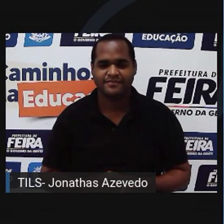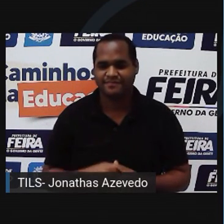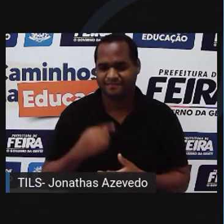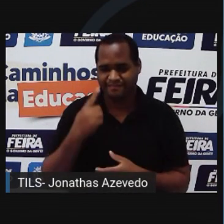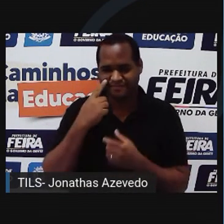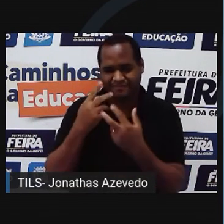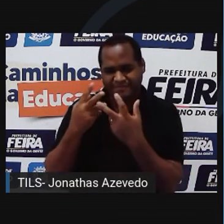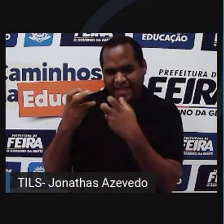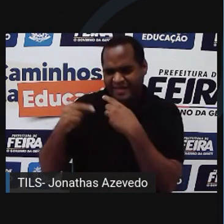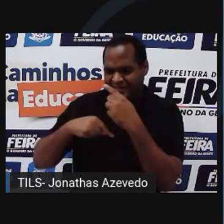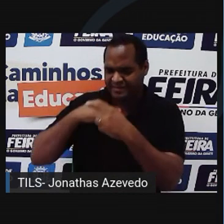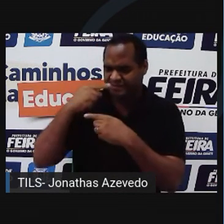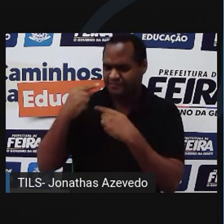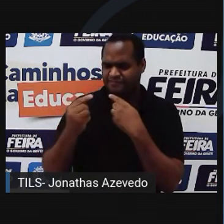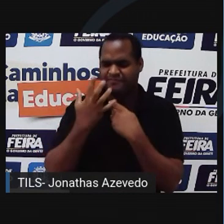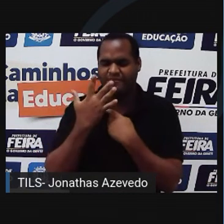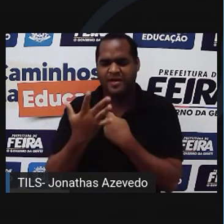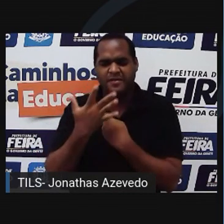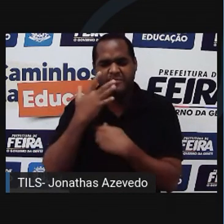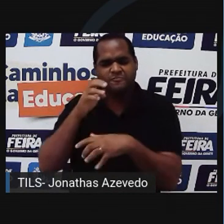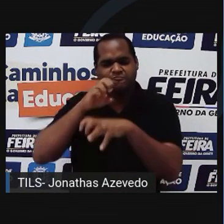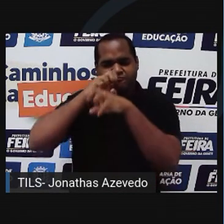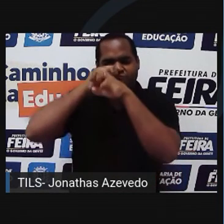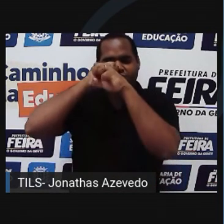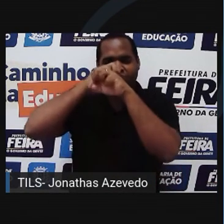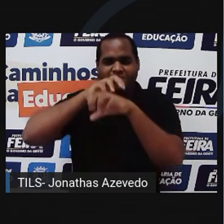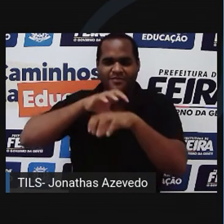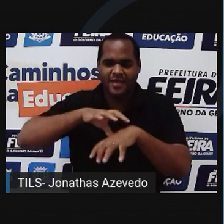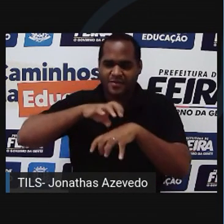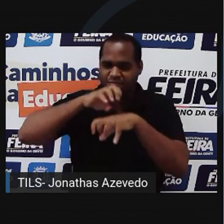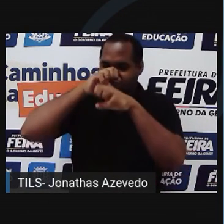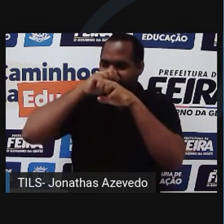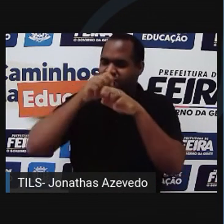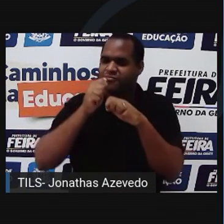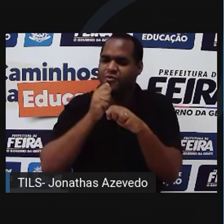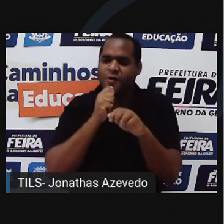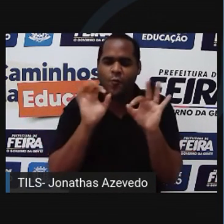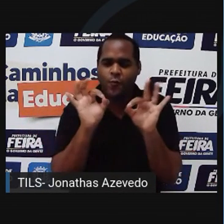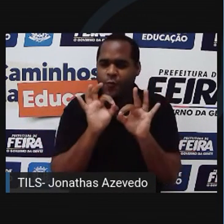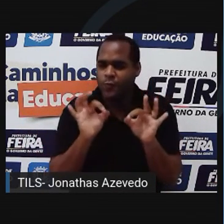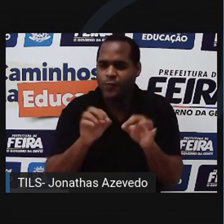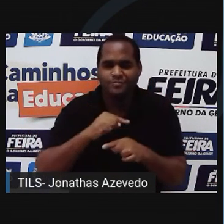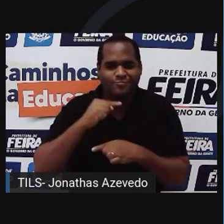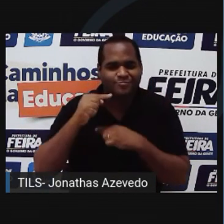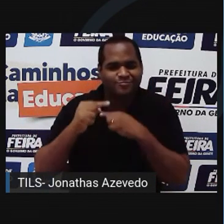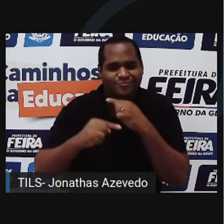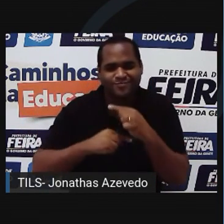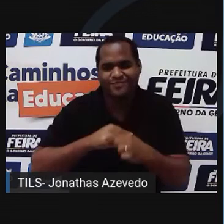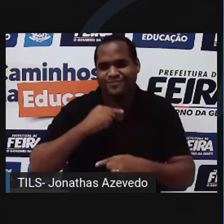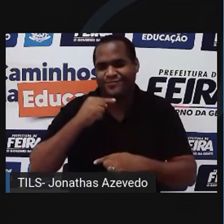Sem cor, sem perfume, sem rosa, sem moda.